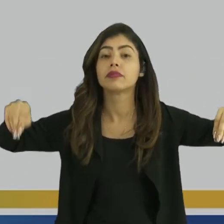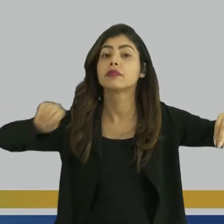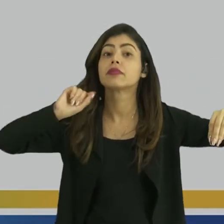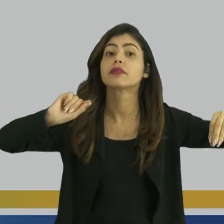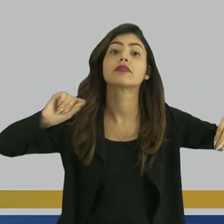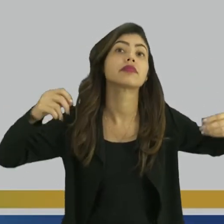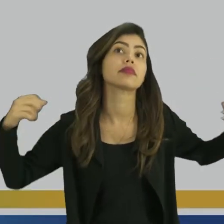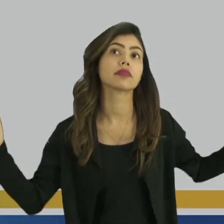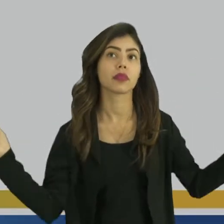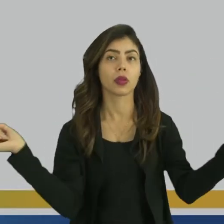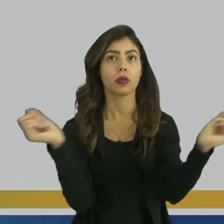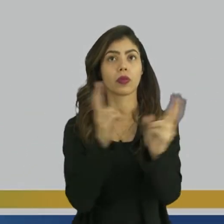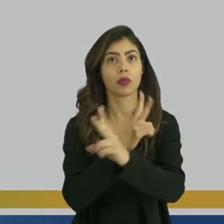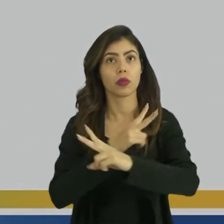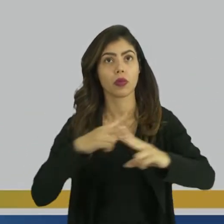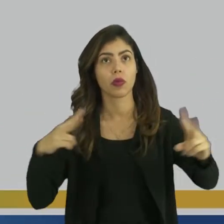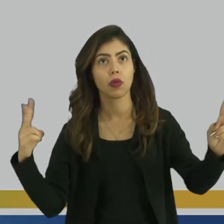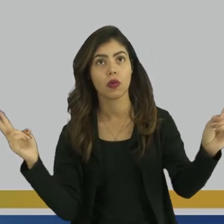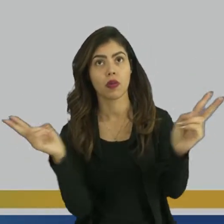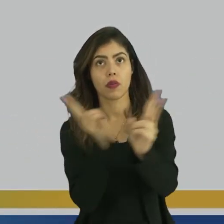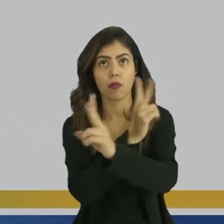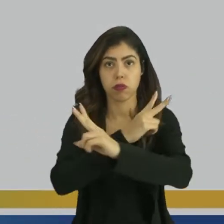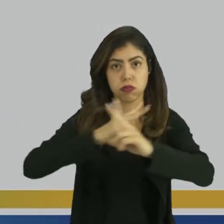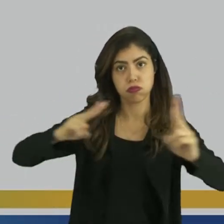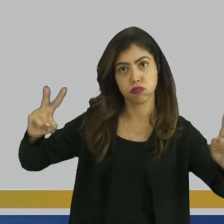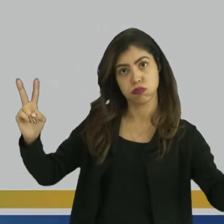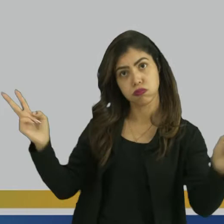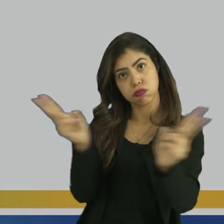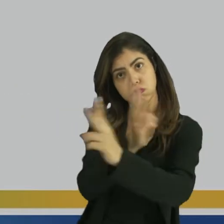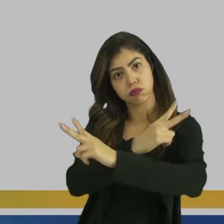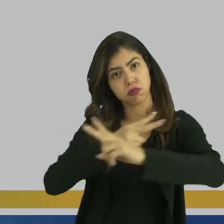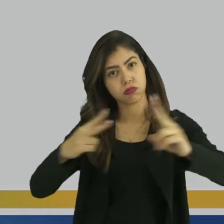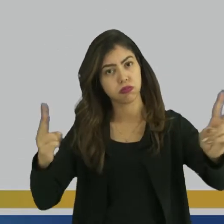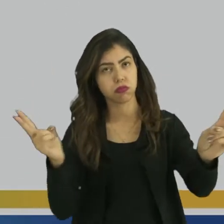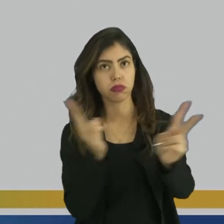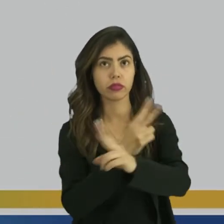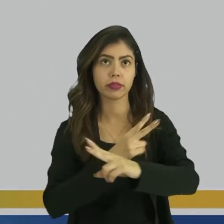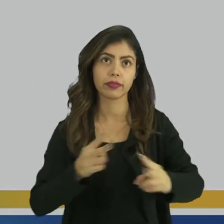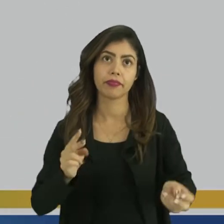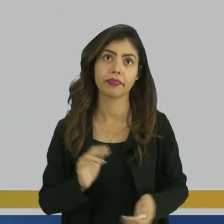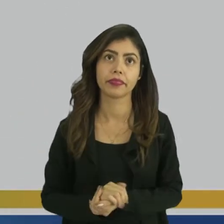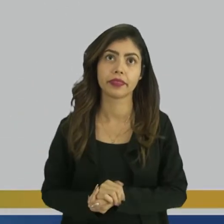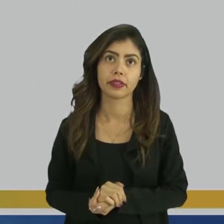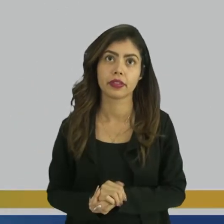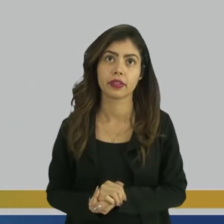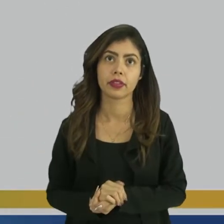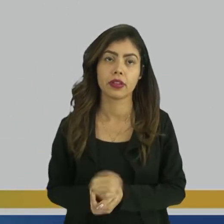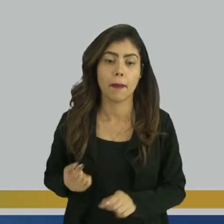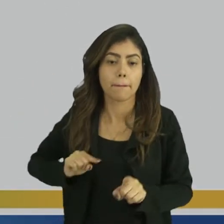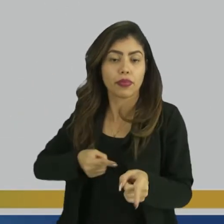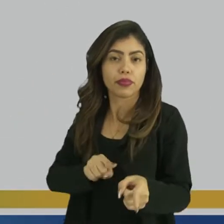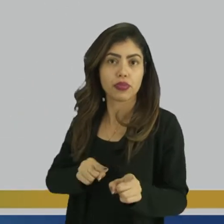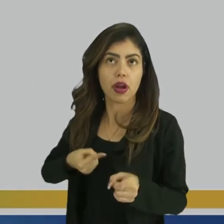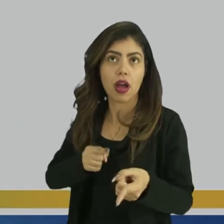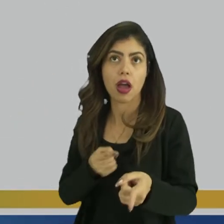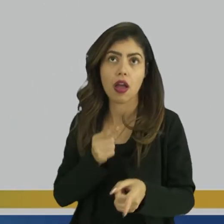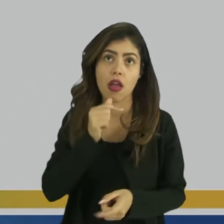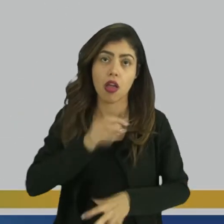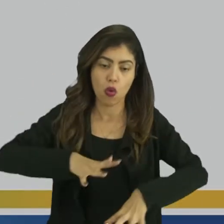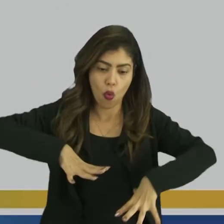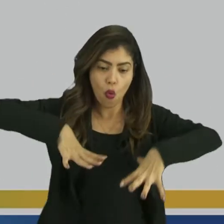quê? O Sol gera os ventos. Provoca a evaporação da água,